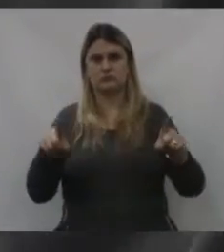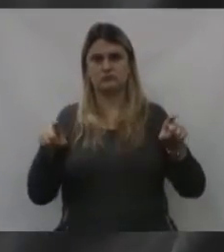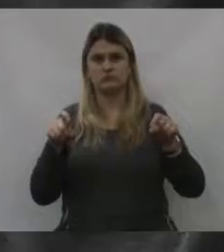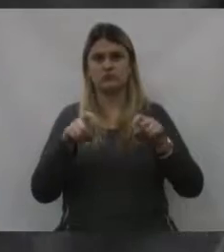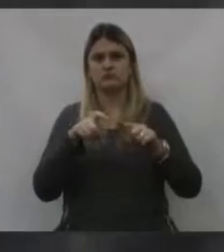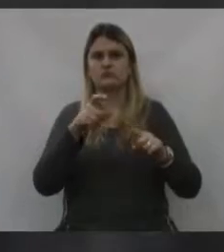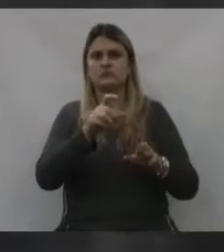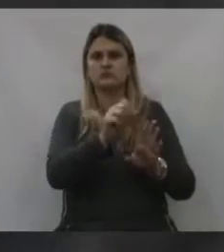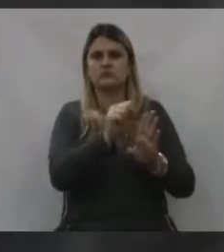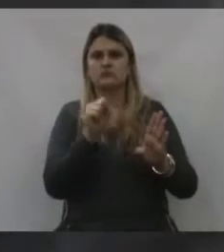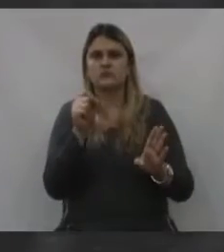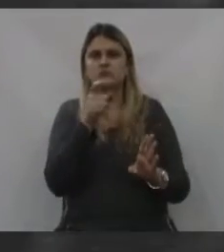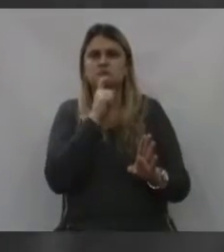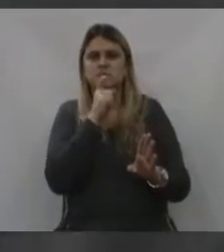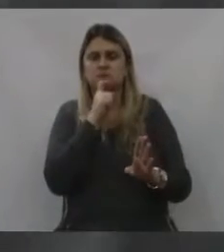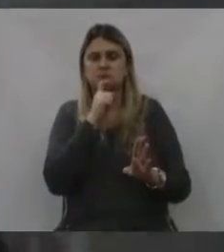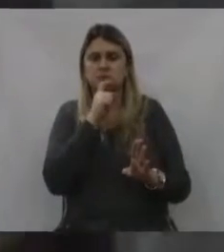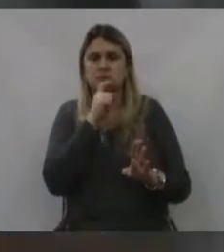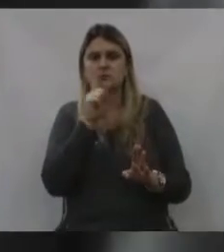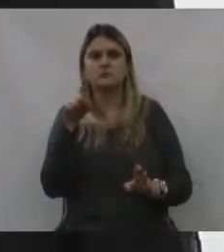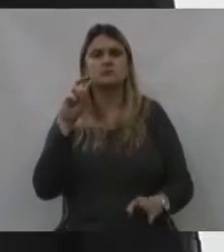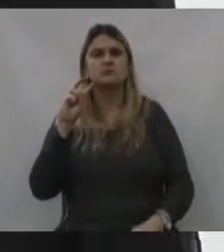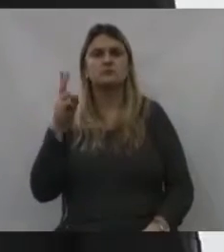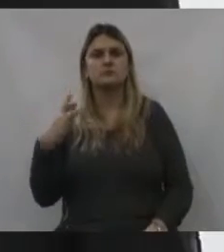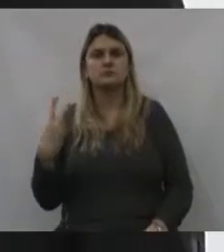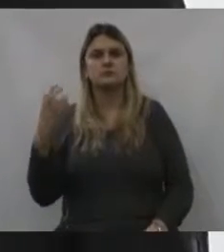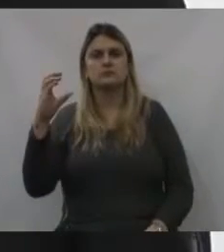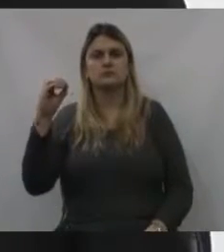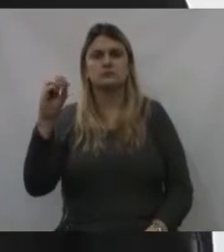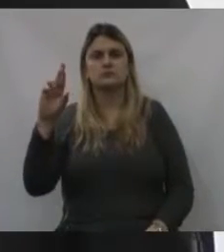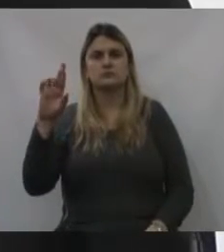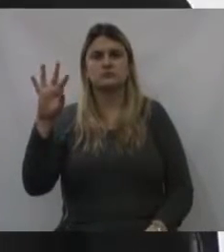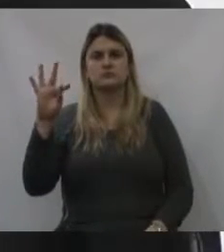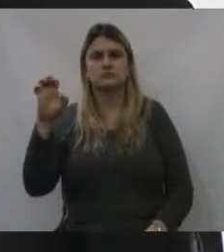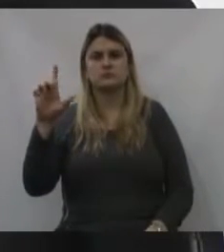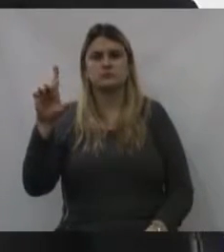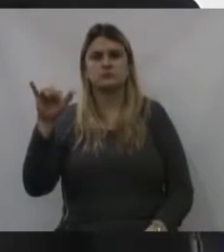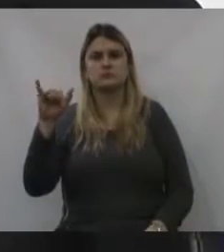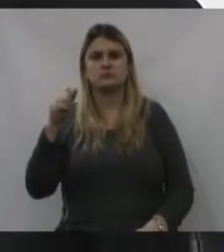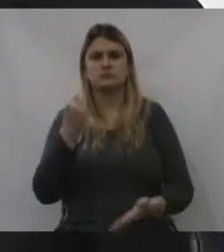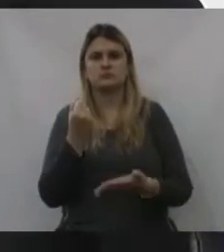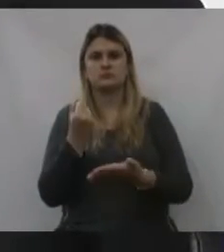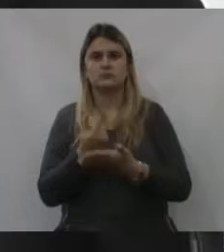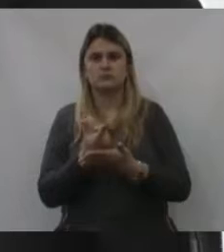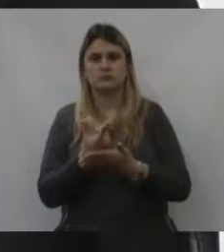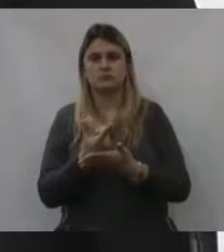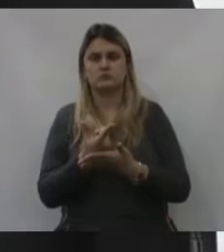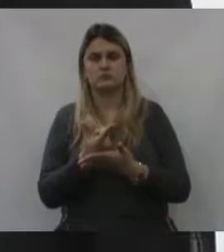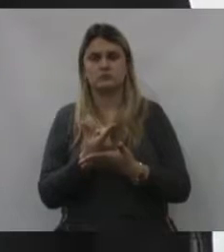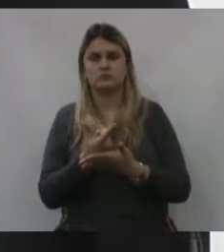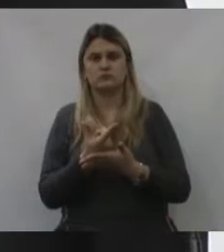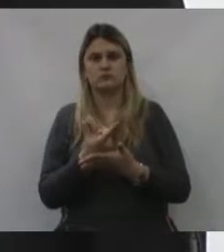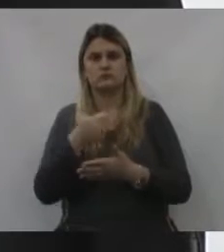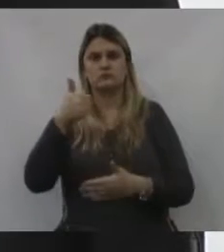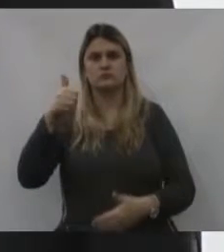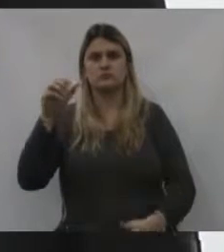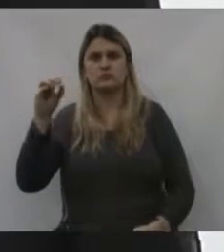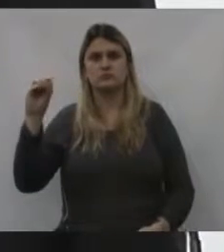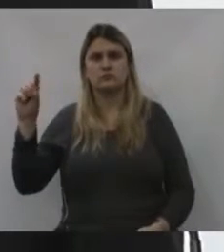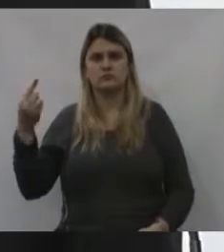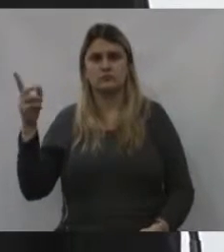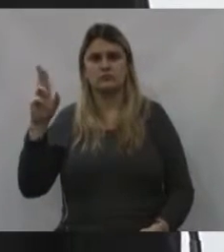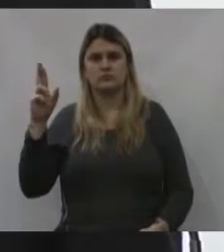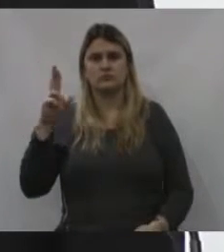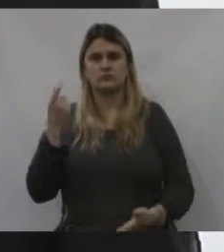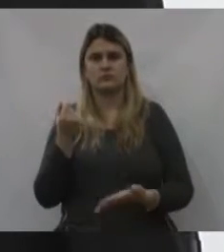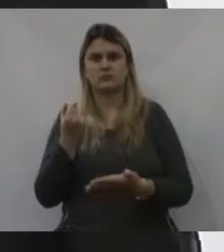Câmara Fria, eu consegui uma emenda, que foi até o vereador Cortellini que conseguiu uma emenda, para a aquisição em torno de